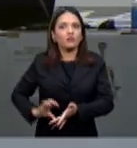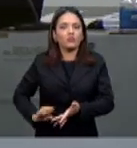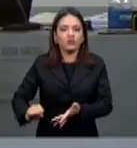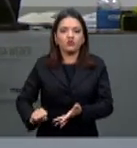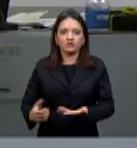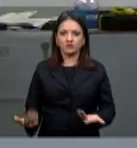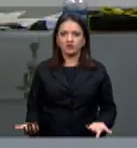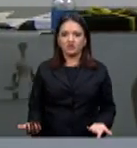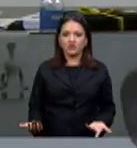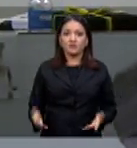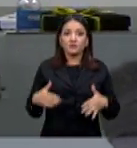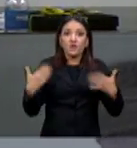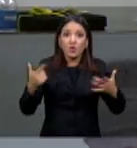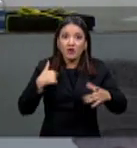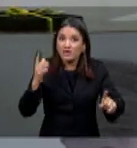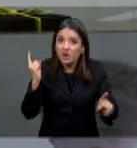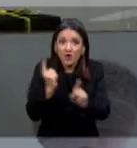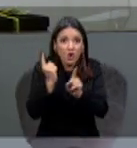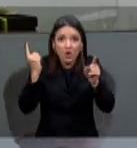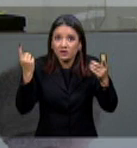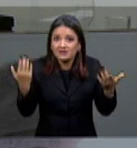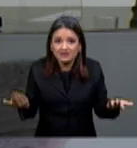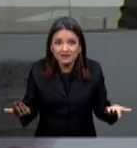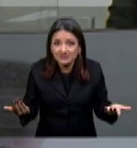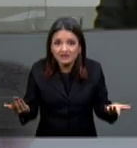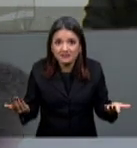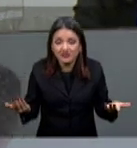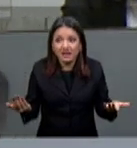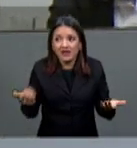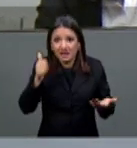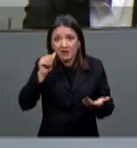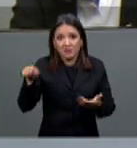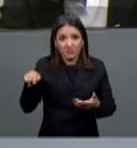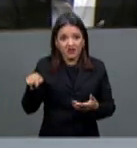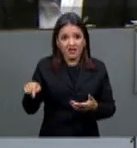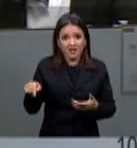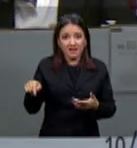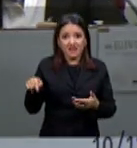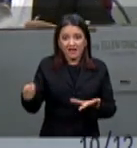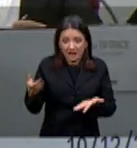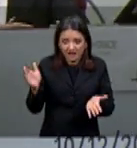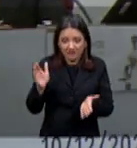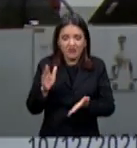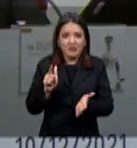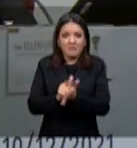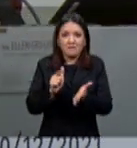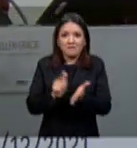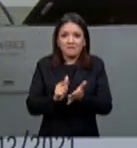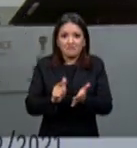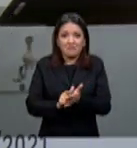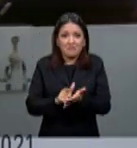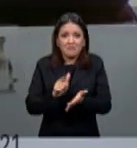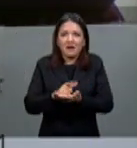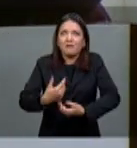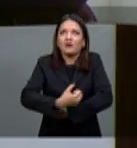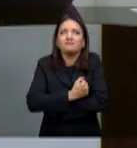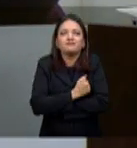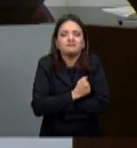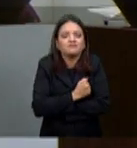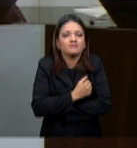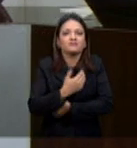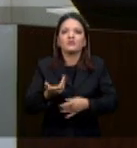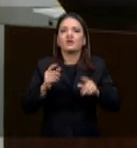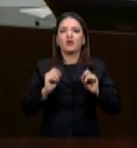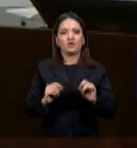Quando eu encontrei a Fernanda para conversar com ela, ela estava agarrada nos papéis, que depois eu vim a saber o que era. Era a reforma